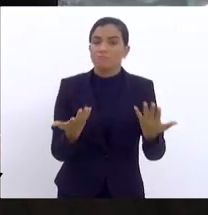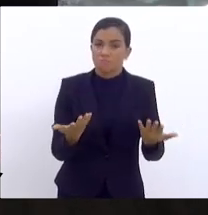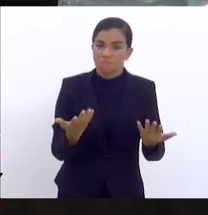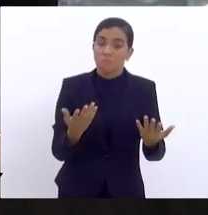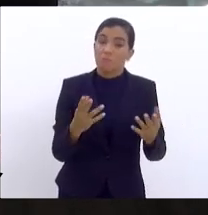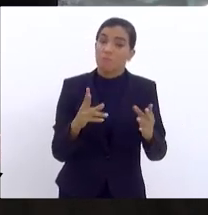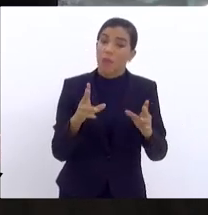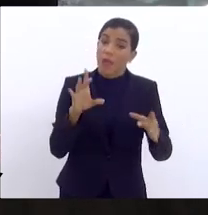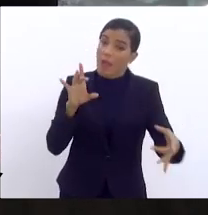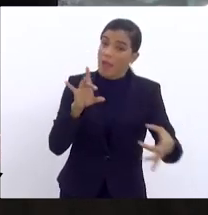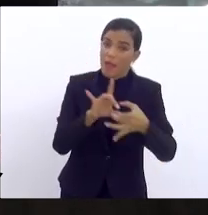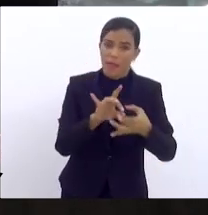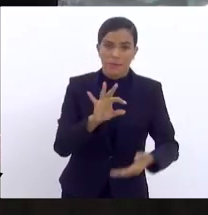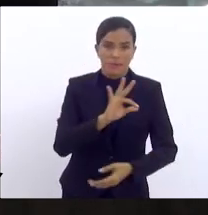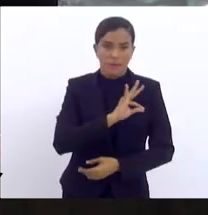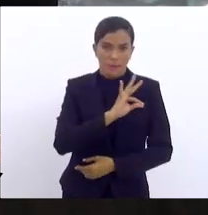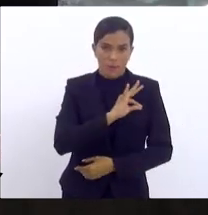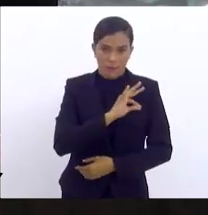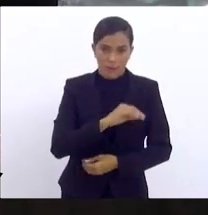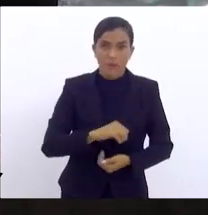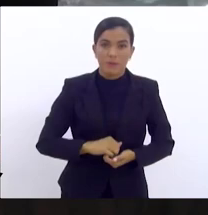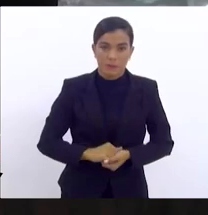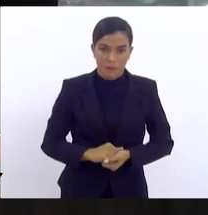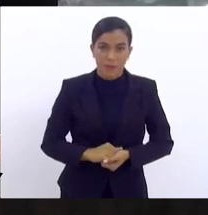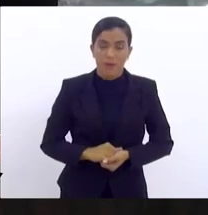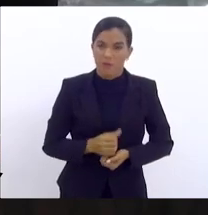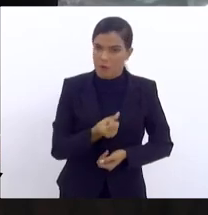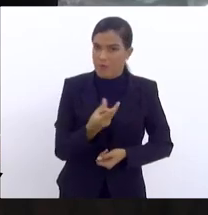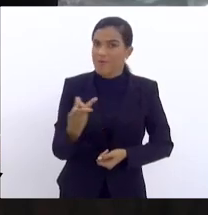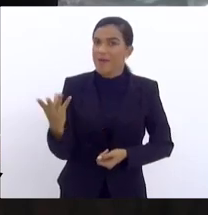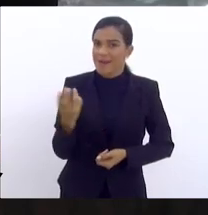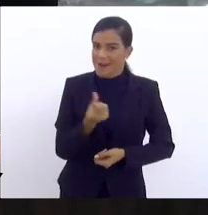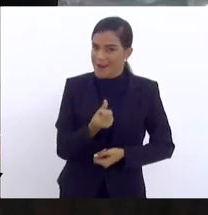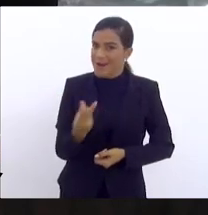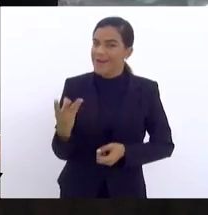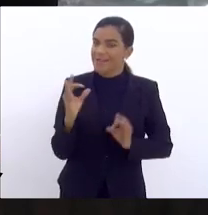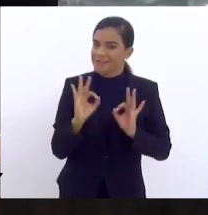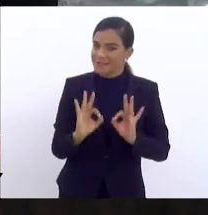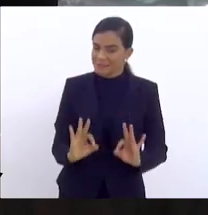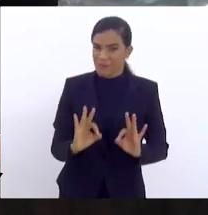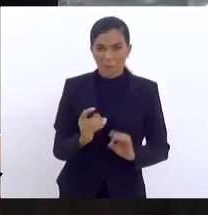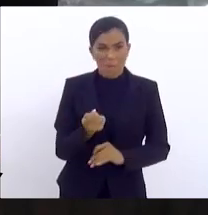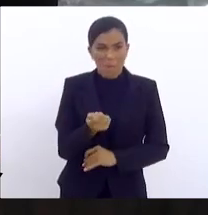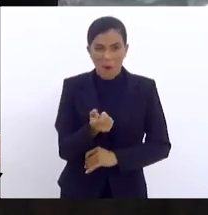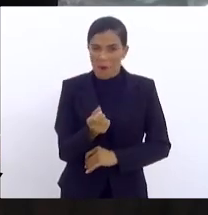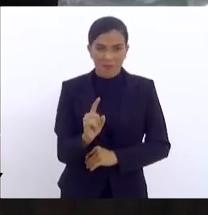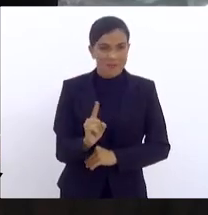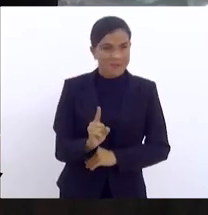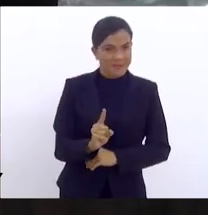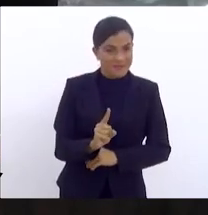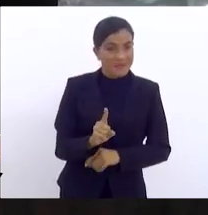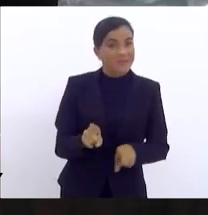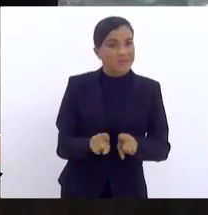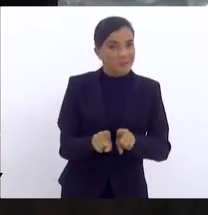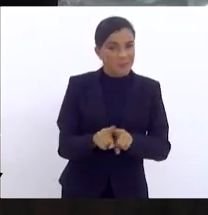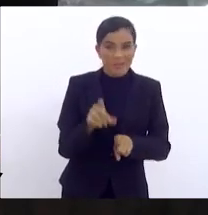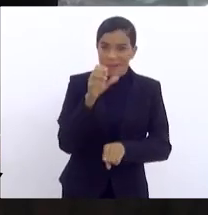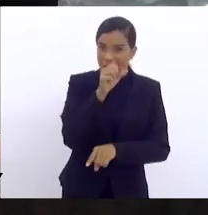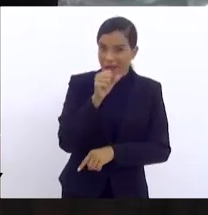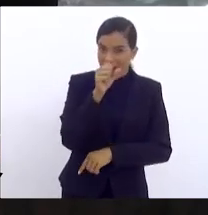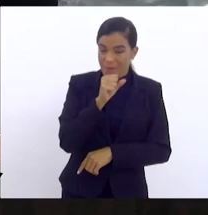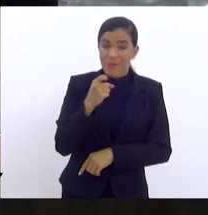polícia relacionado a polícia foram muitas muitas mesmo foram poucas foram muitos inclusive sábado